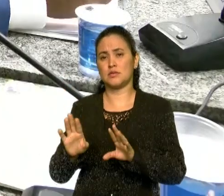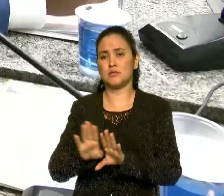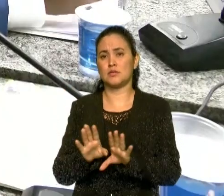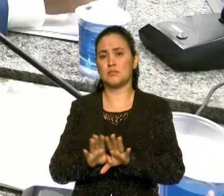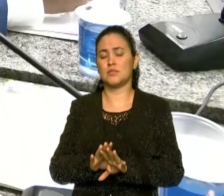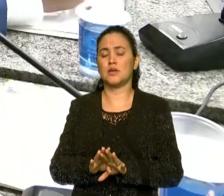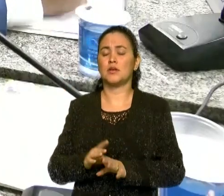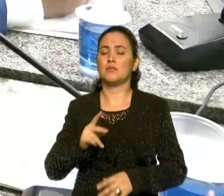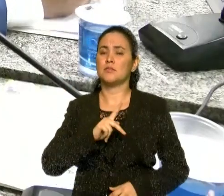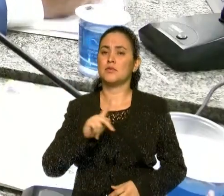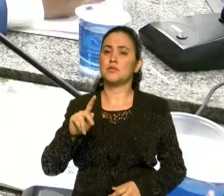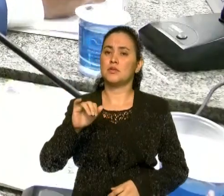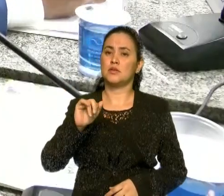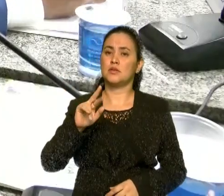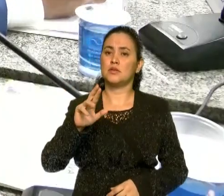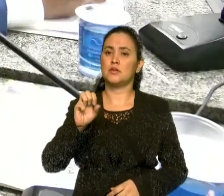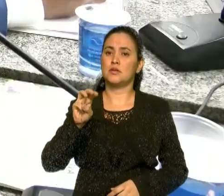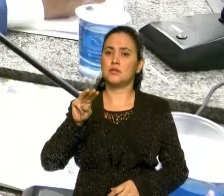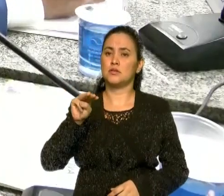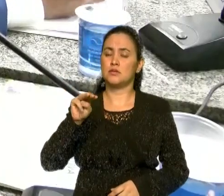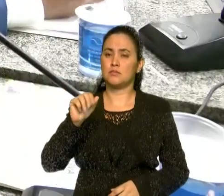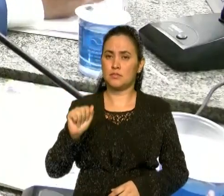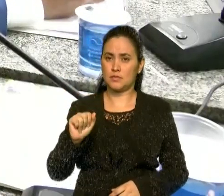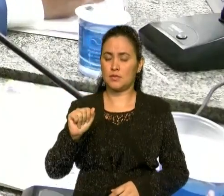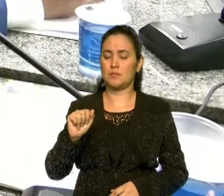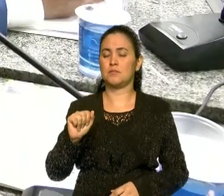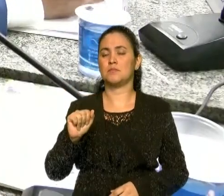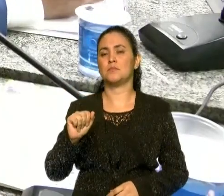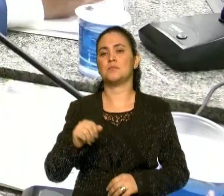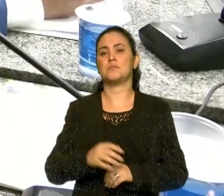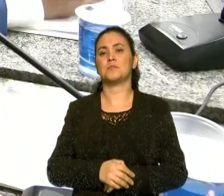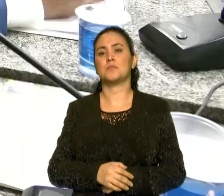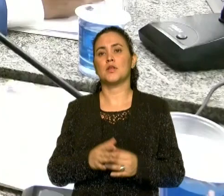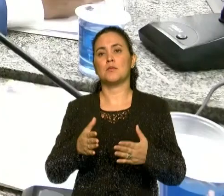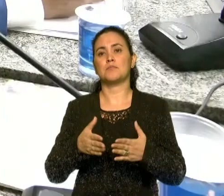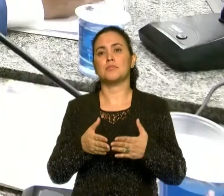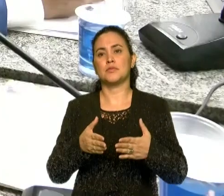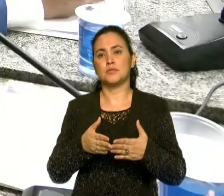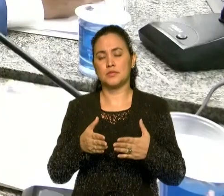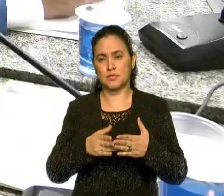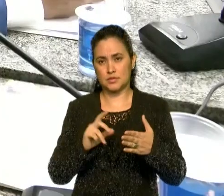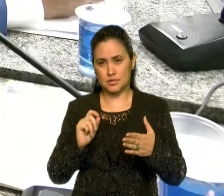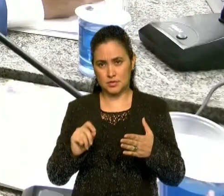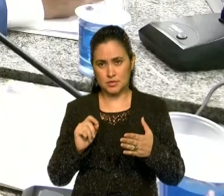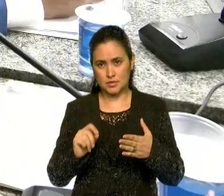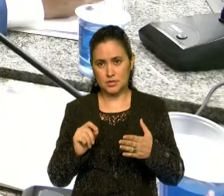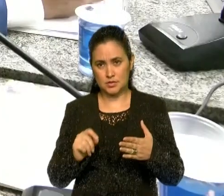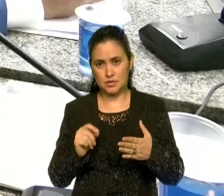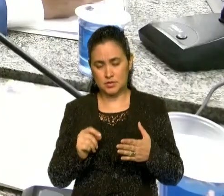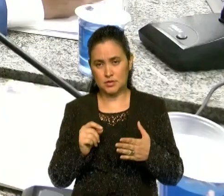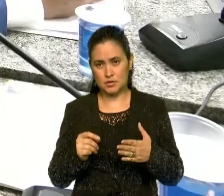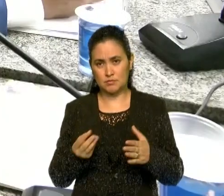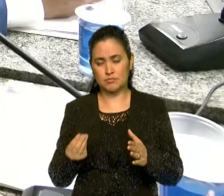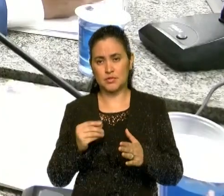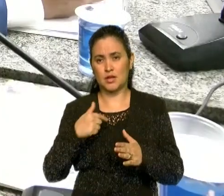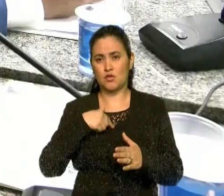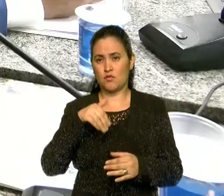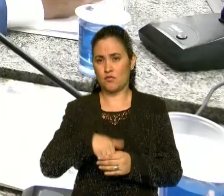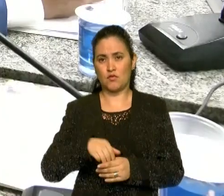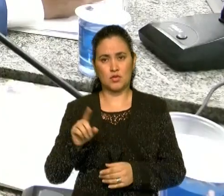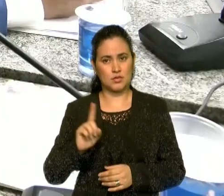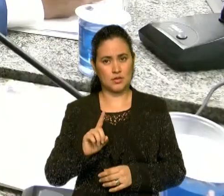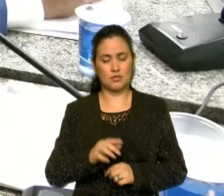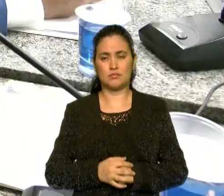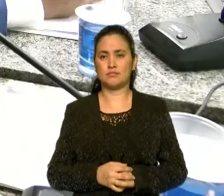Iracema, a quem eu dou o crédito mais uma vez. E eu peço a Vossa Excelência que faça constar a abstenção do deputado Elton do